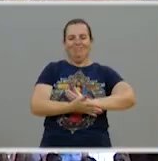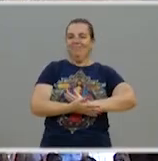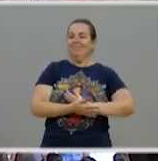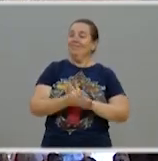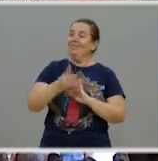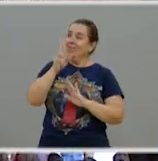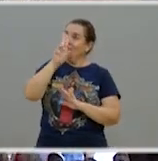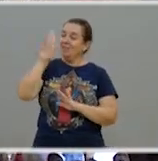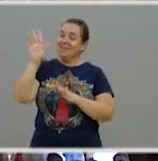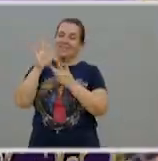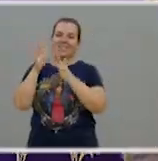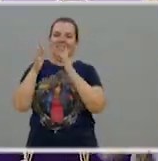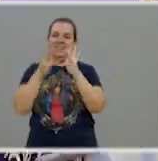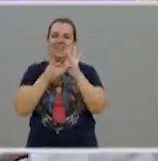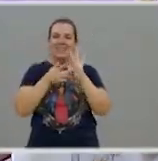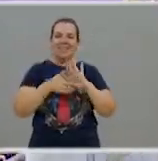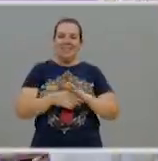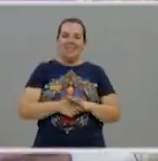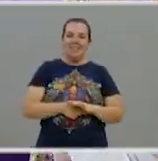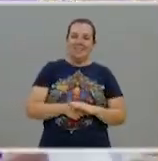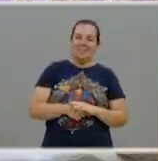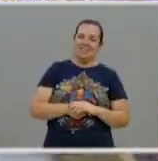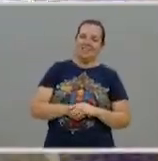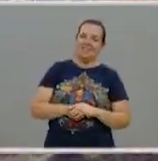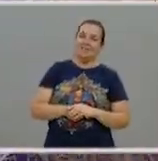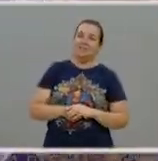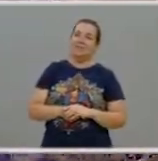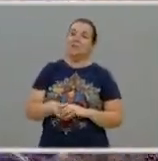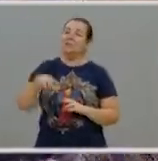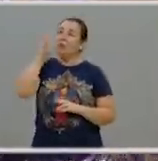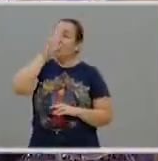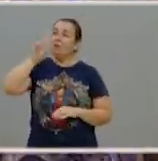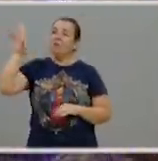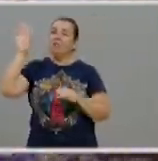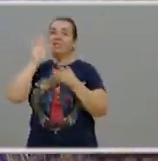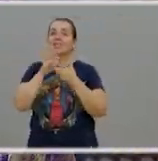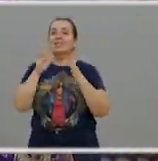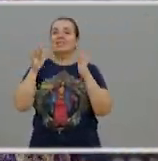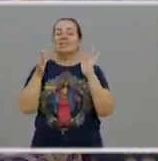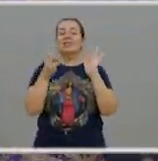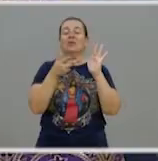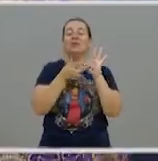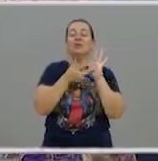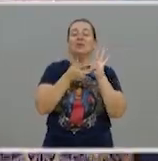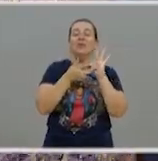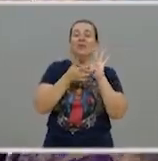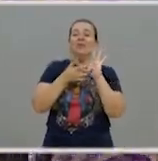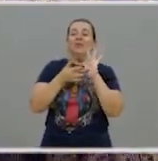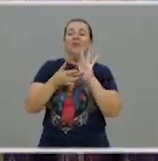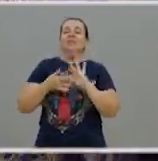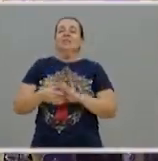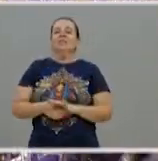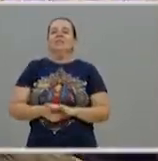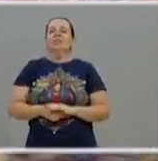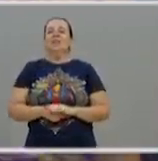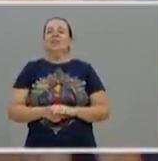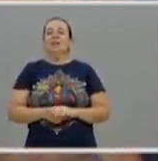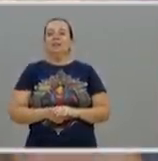superar. Pelo nome. Pelo nome de quem? Pelo nome de Jesus.